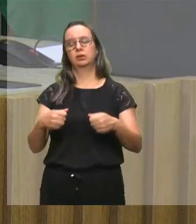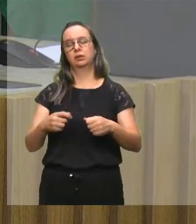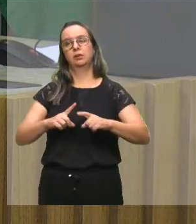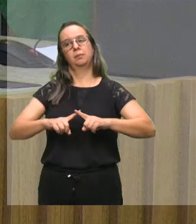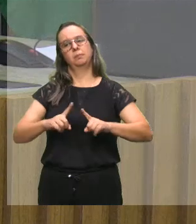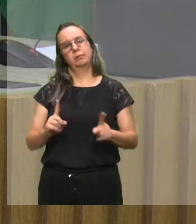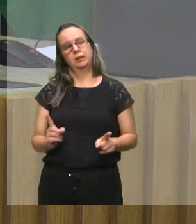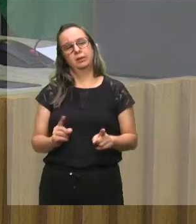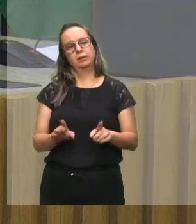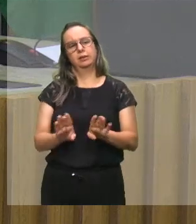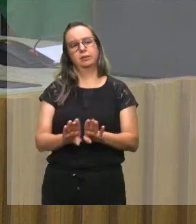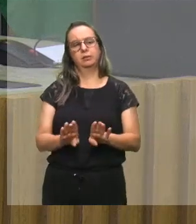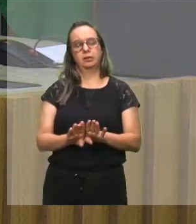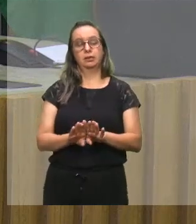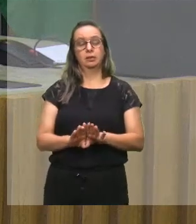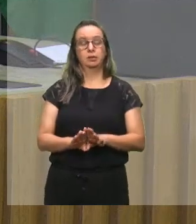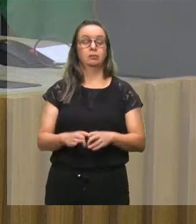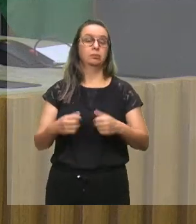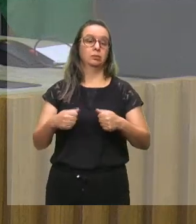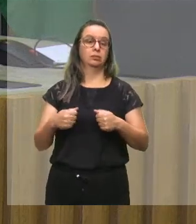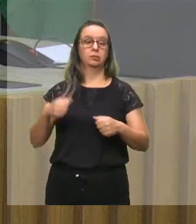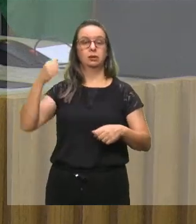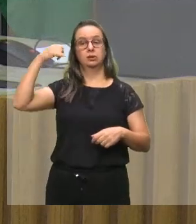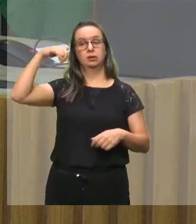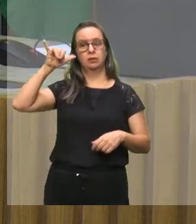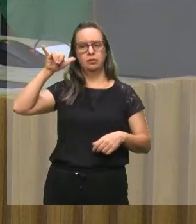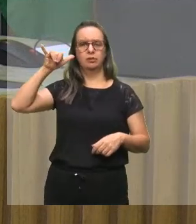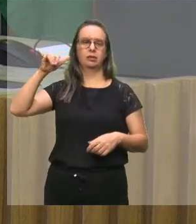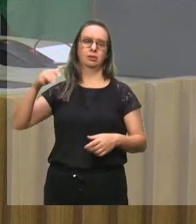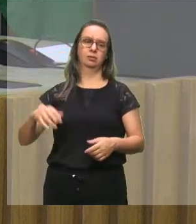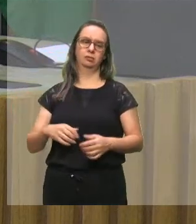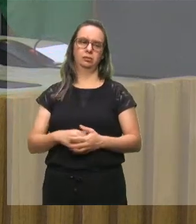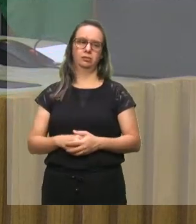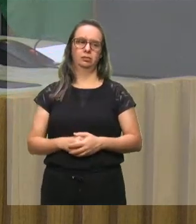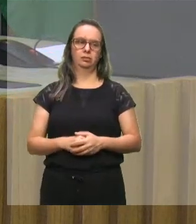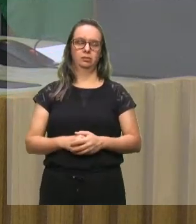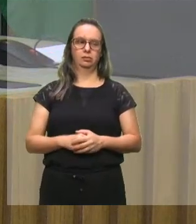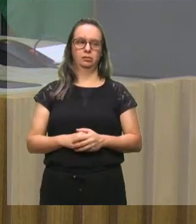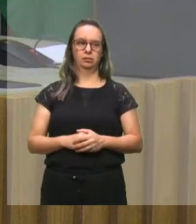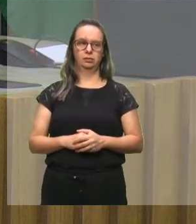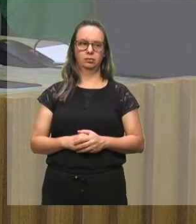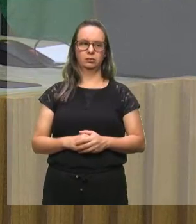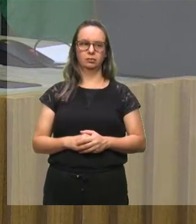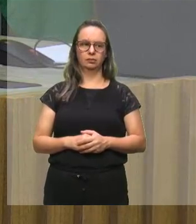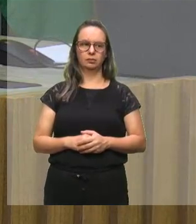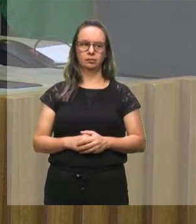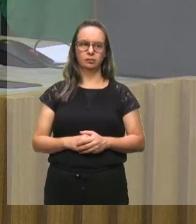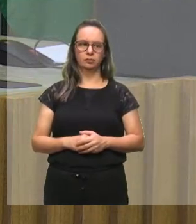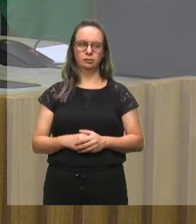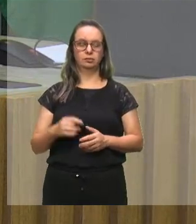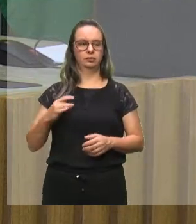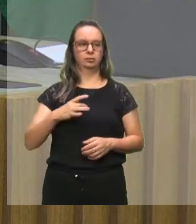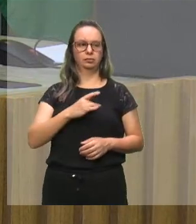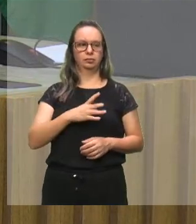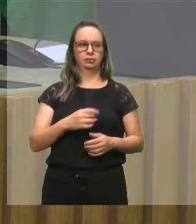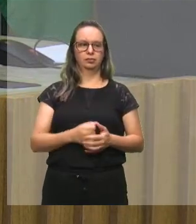temos condições de ir além. Falando nesse sentido da saúde, gostaria